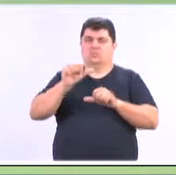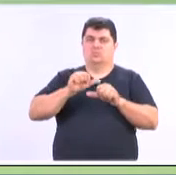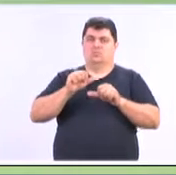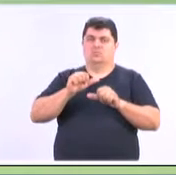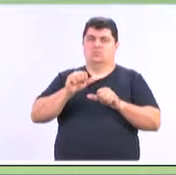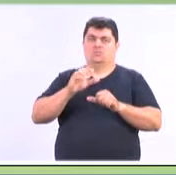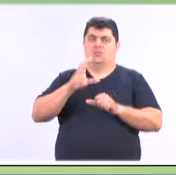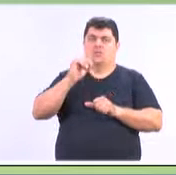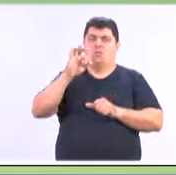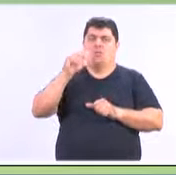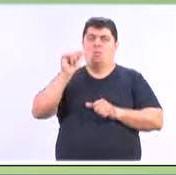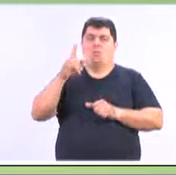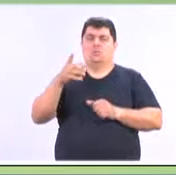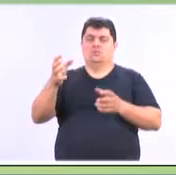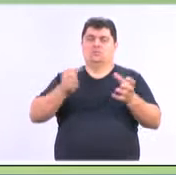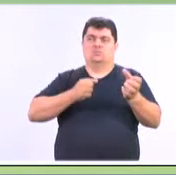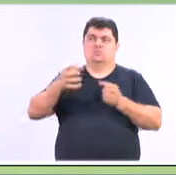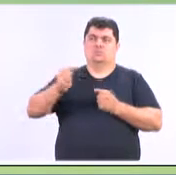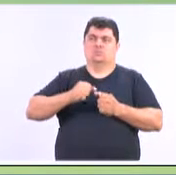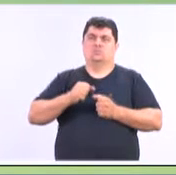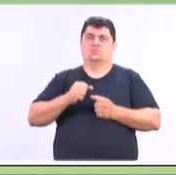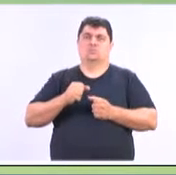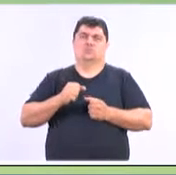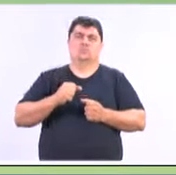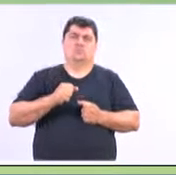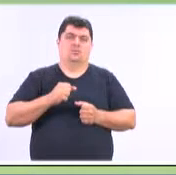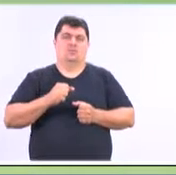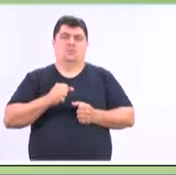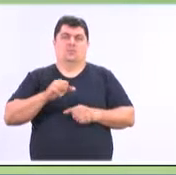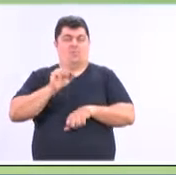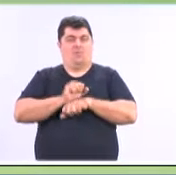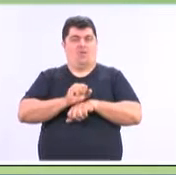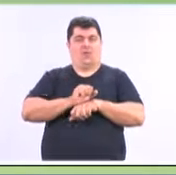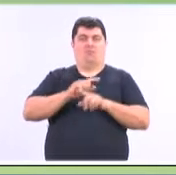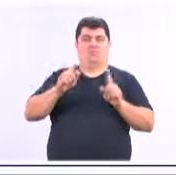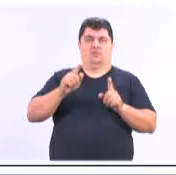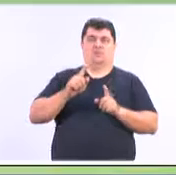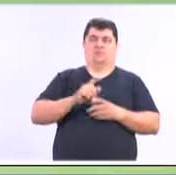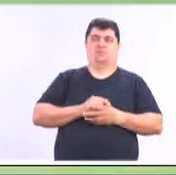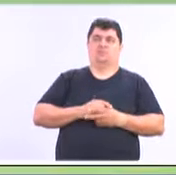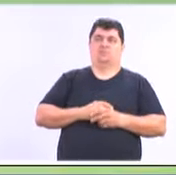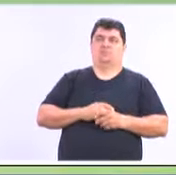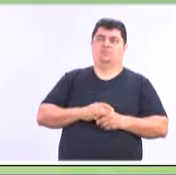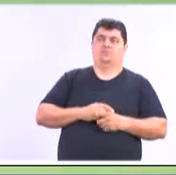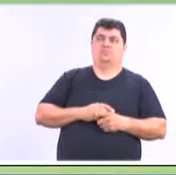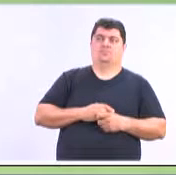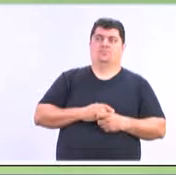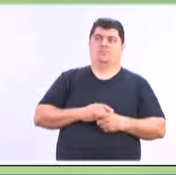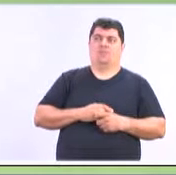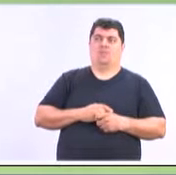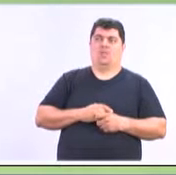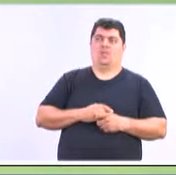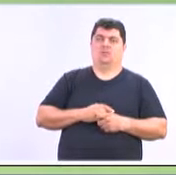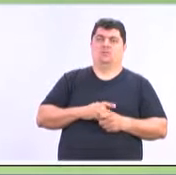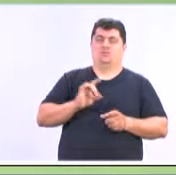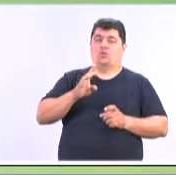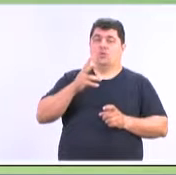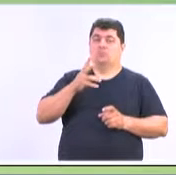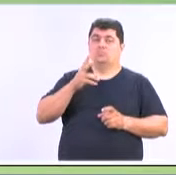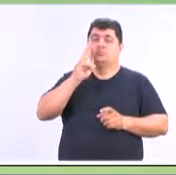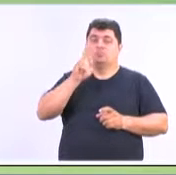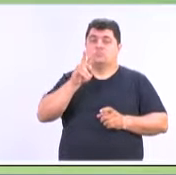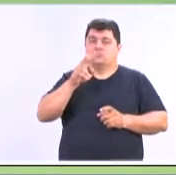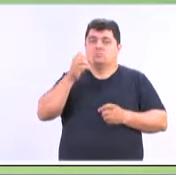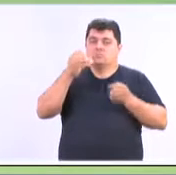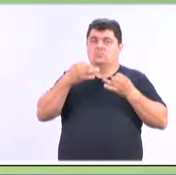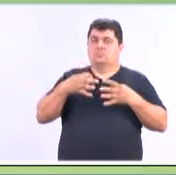no contas a receber aqui, colocaram como não circulante. E relembrando, só fazer uma observação com relação a